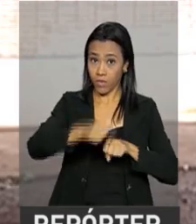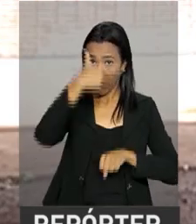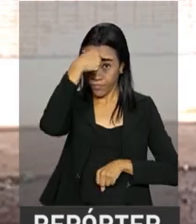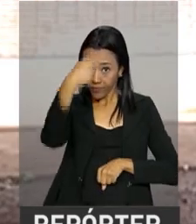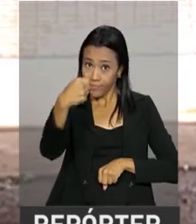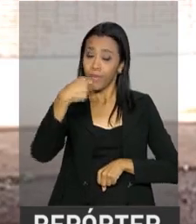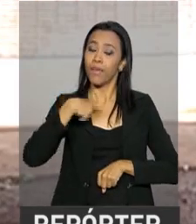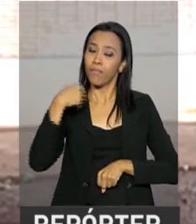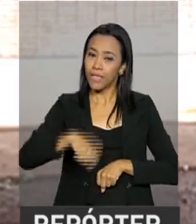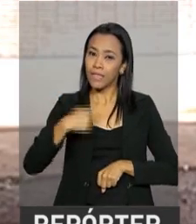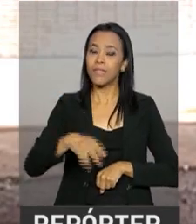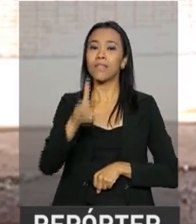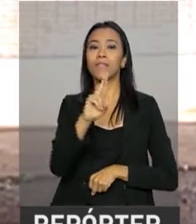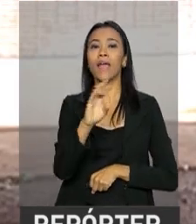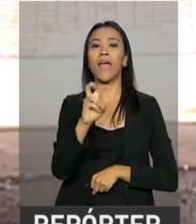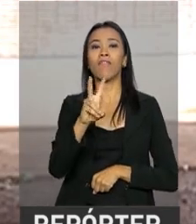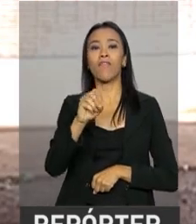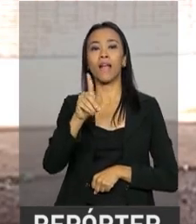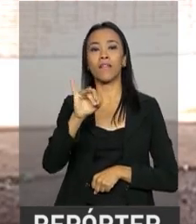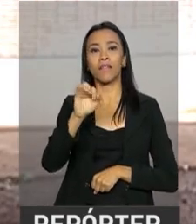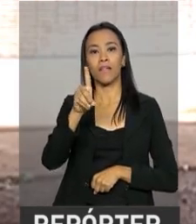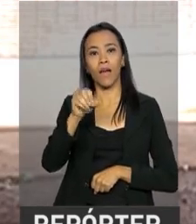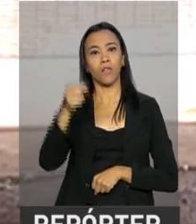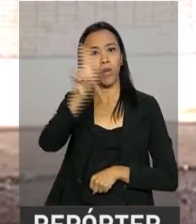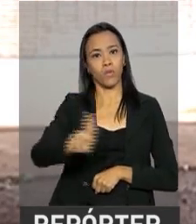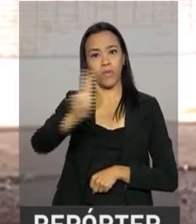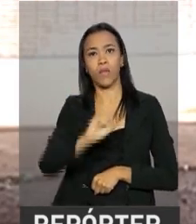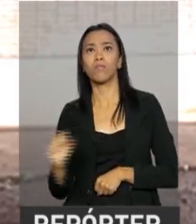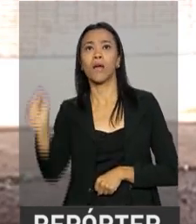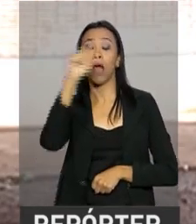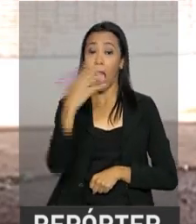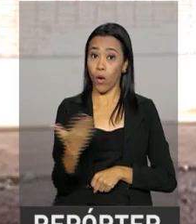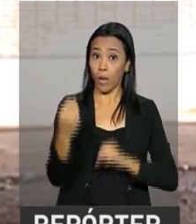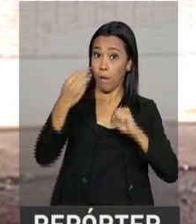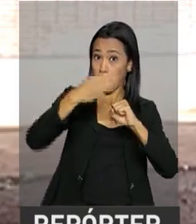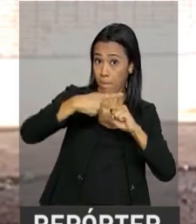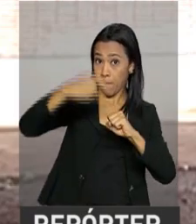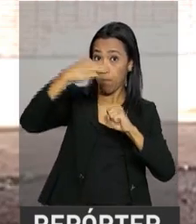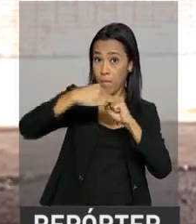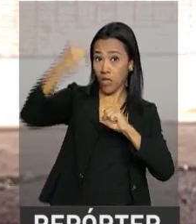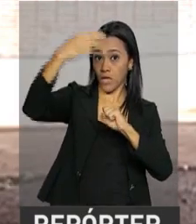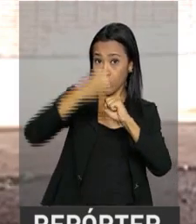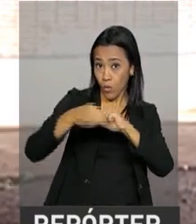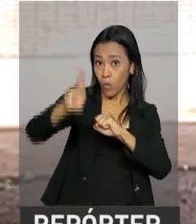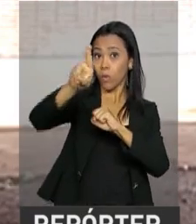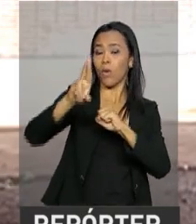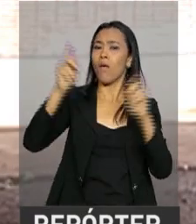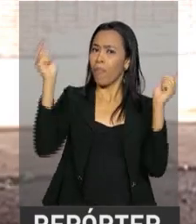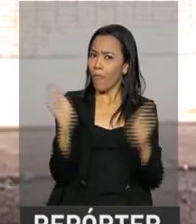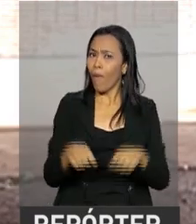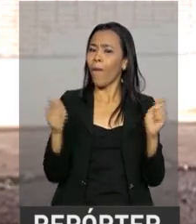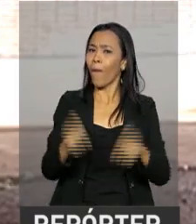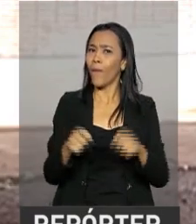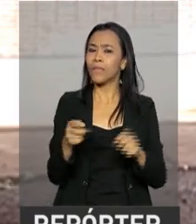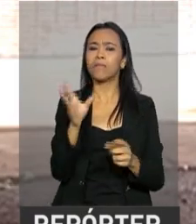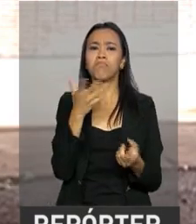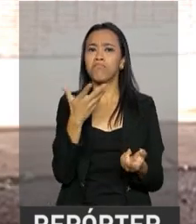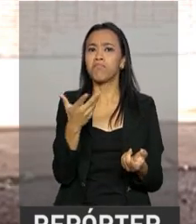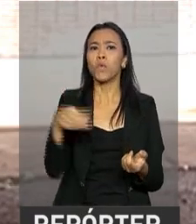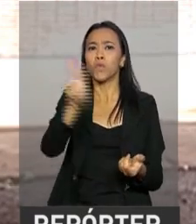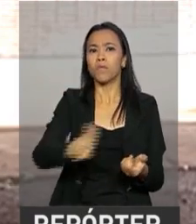validados Pelas universidades públicas já os de mestrado e doutor podem ser verificados por